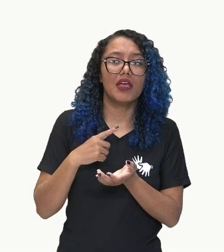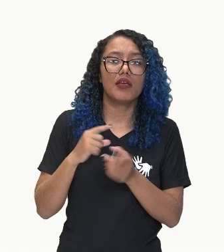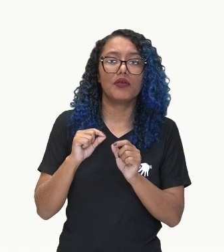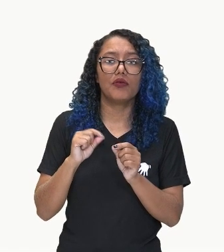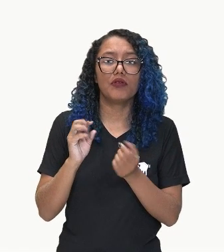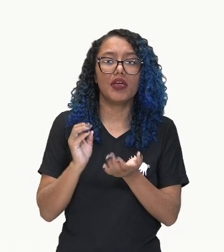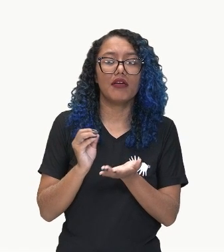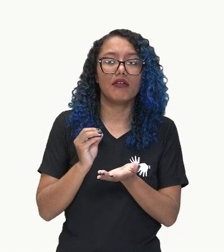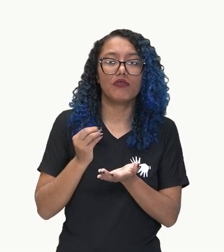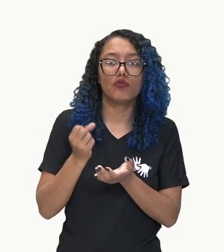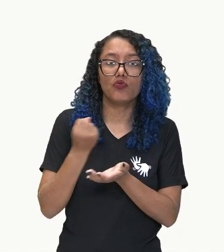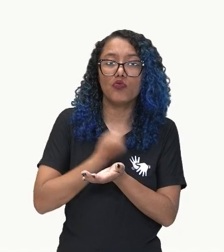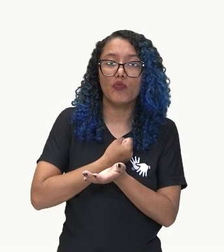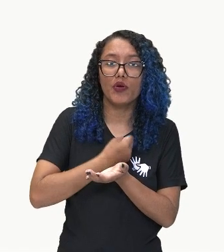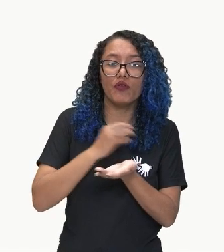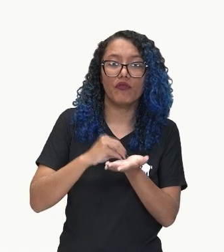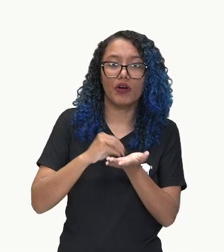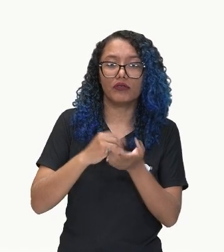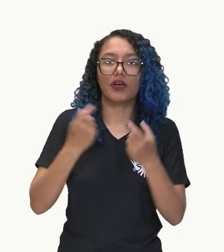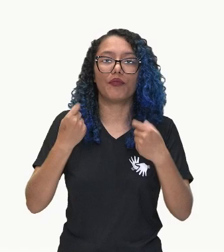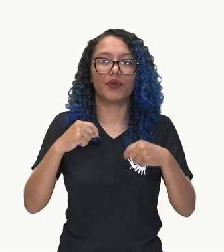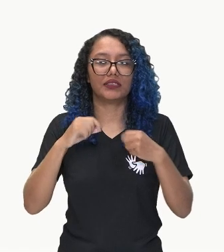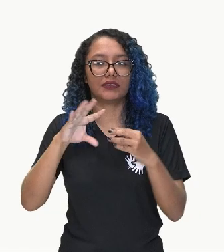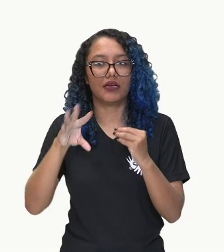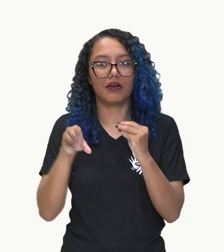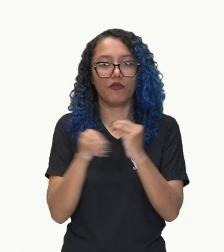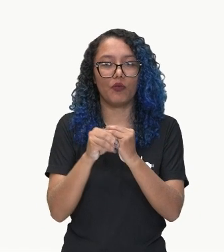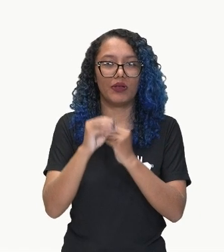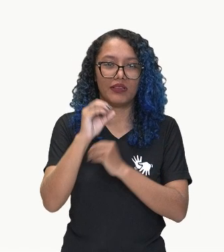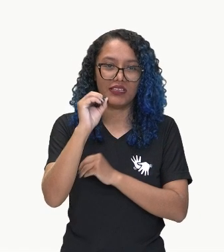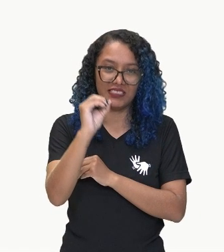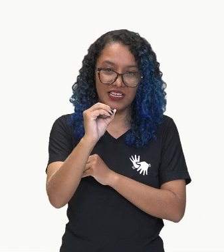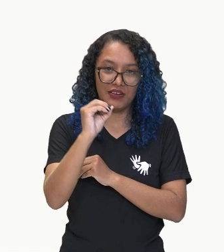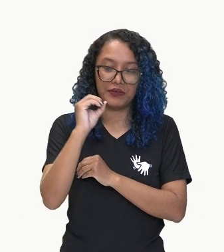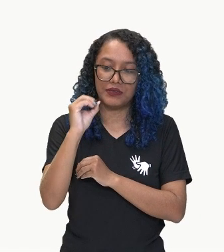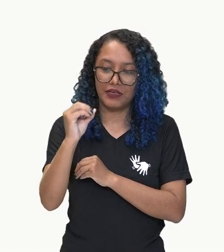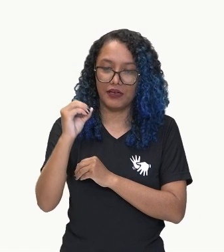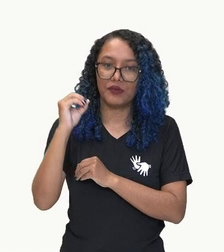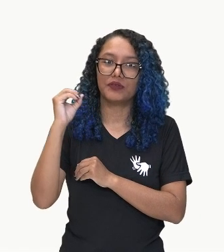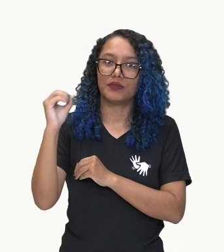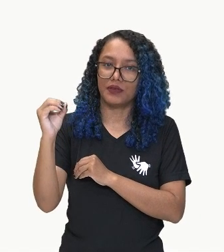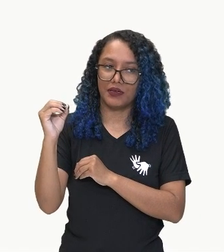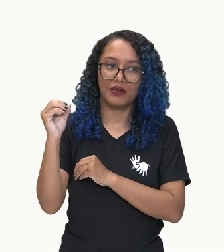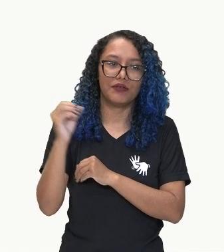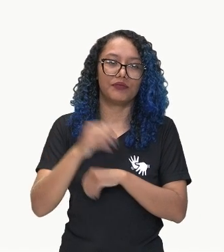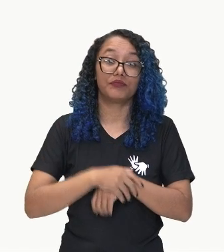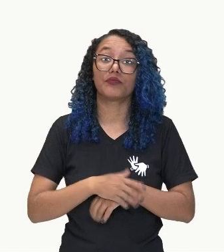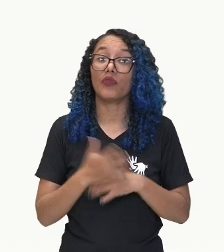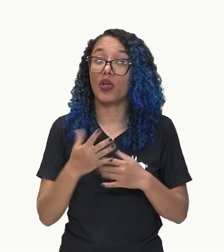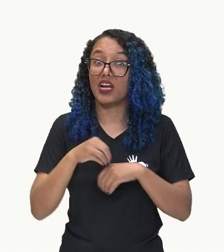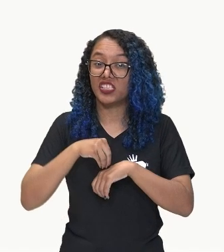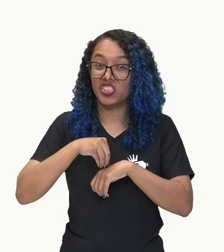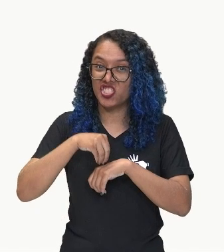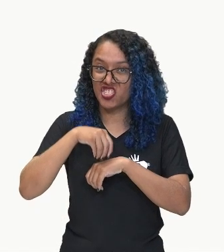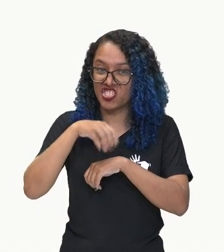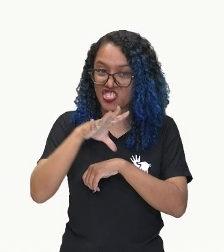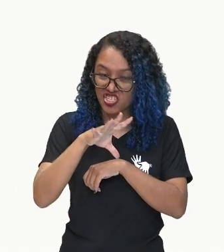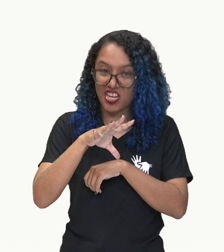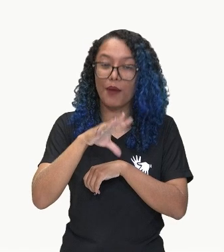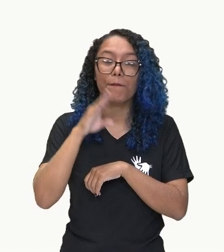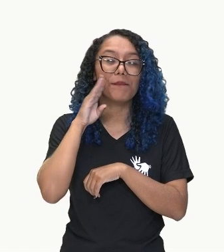você vem e completa com o 0. A dica, né, máxima é